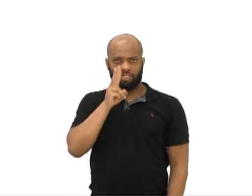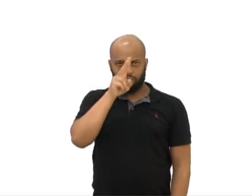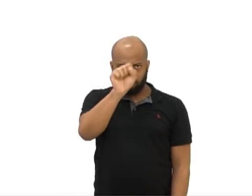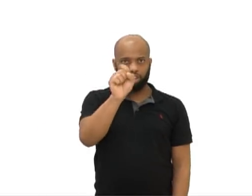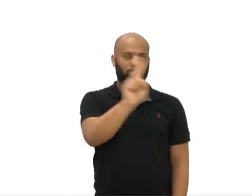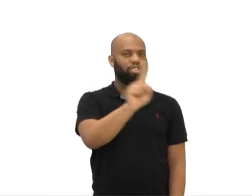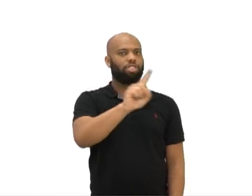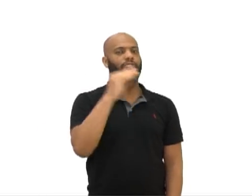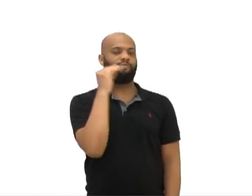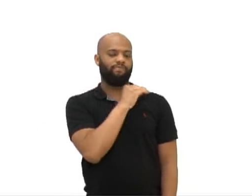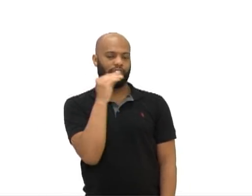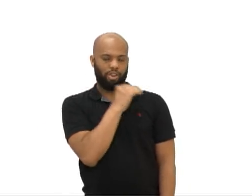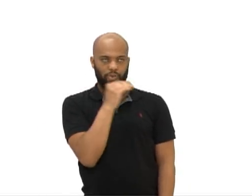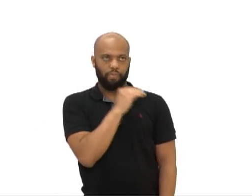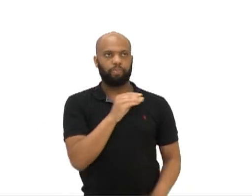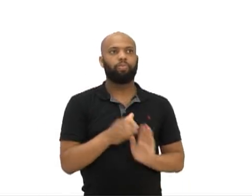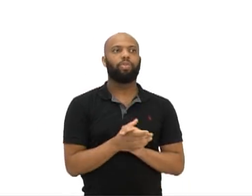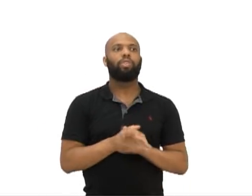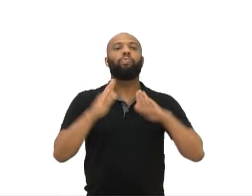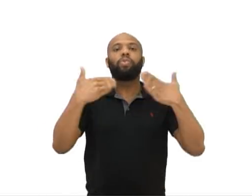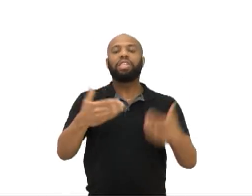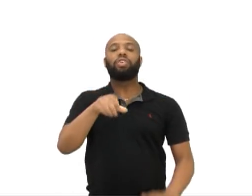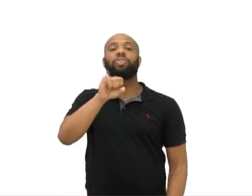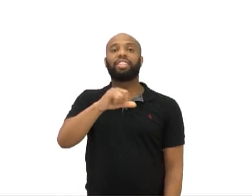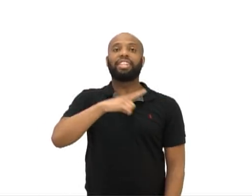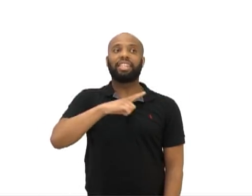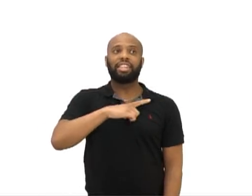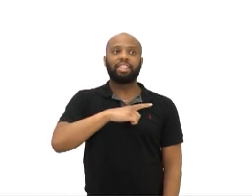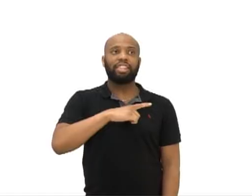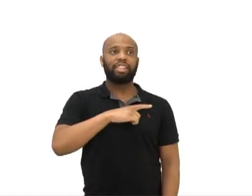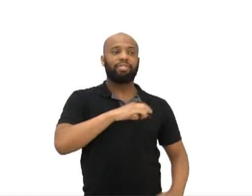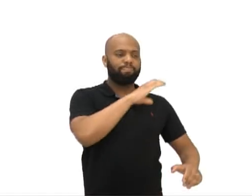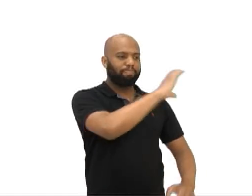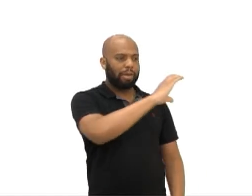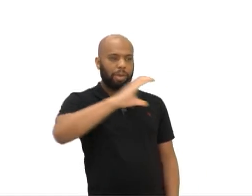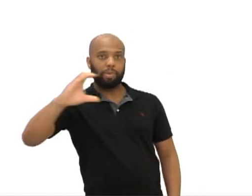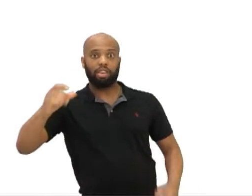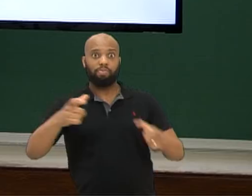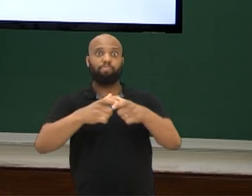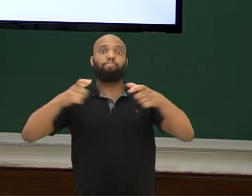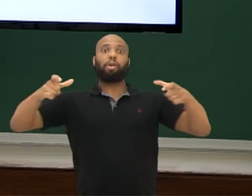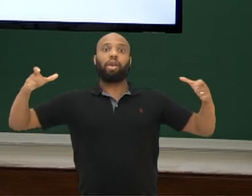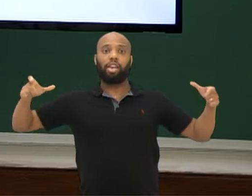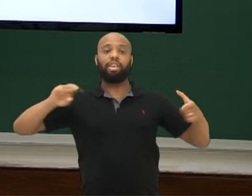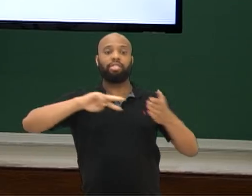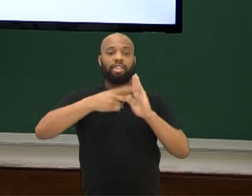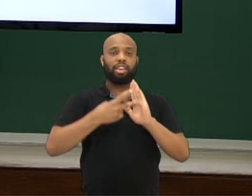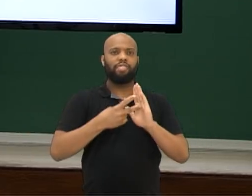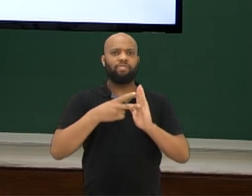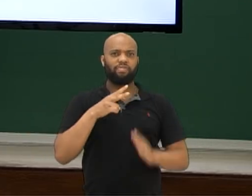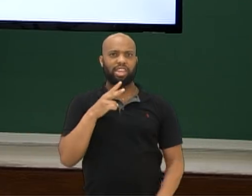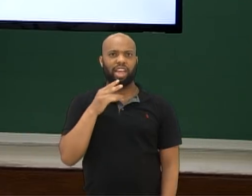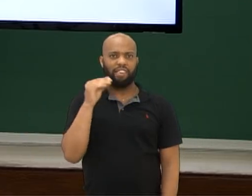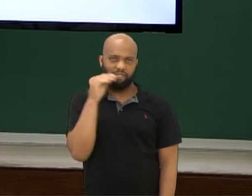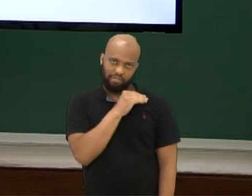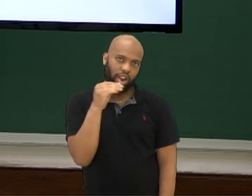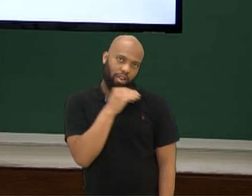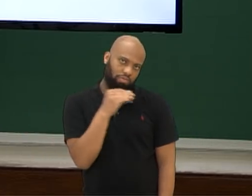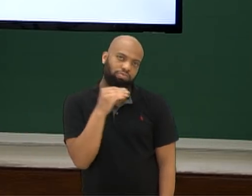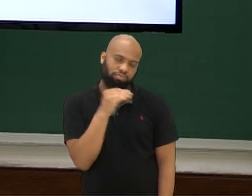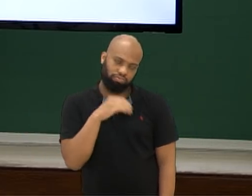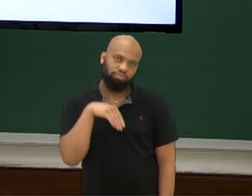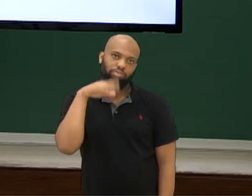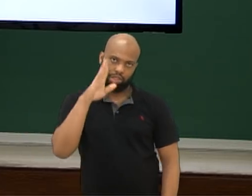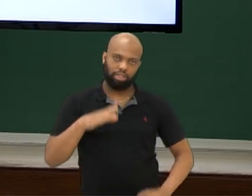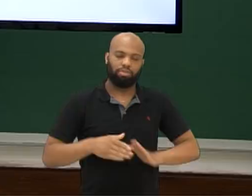ele é fraco, tá? E quanto maior a cadeia carbônica, menos força